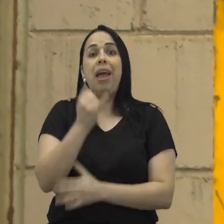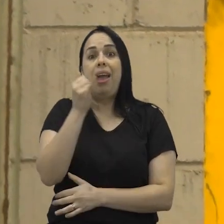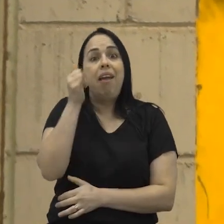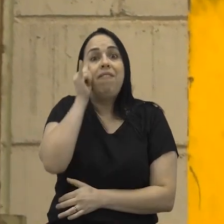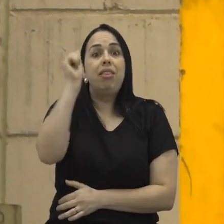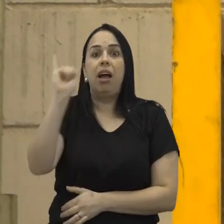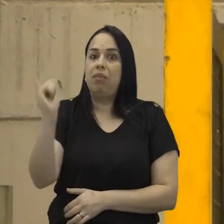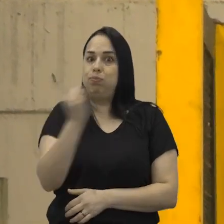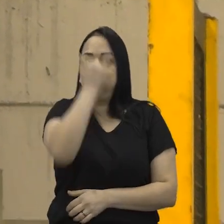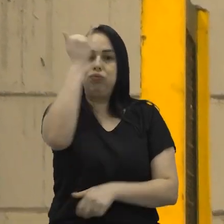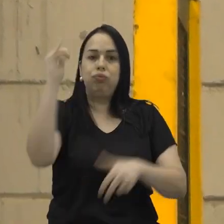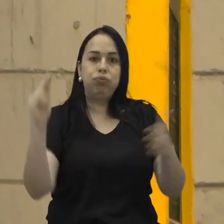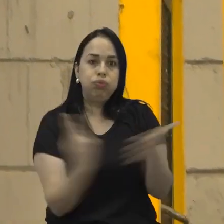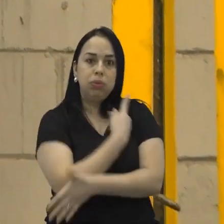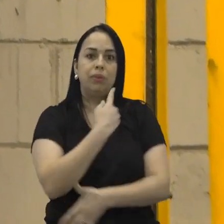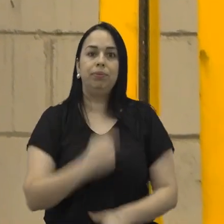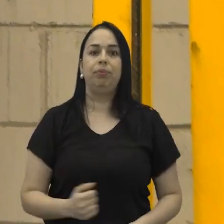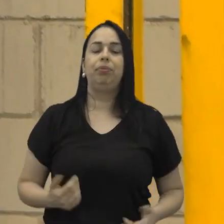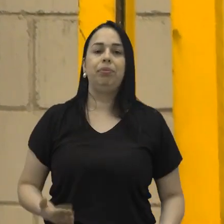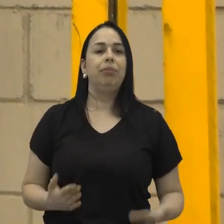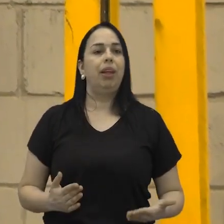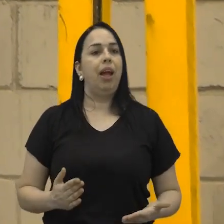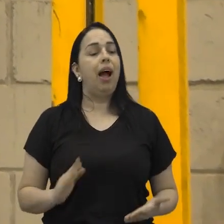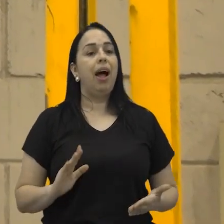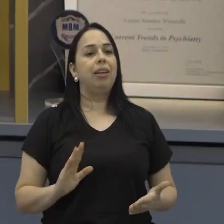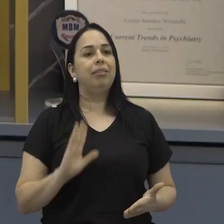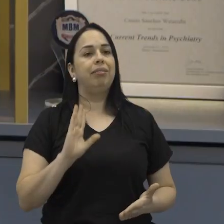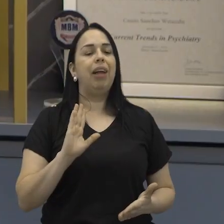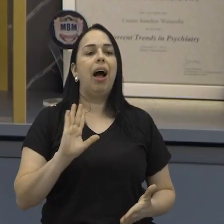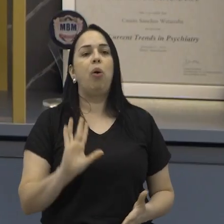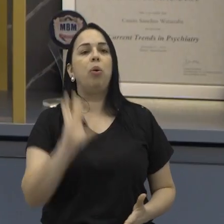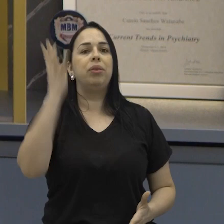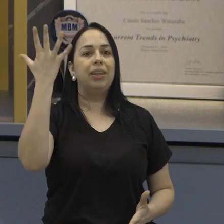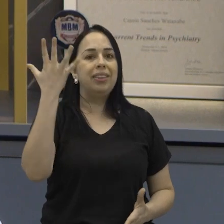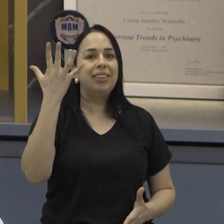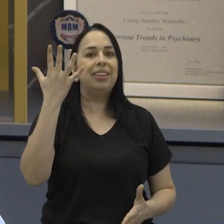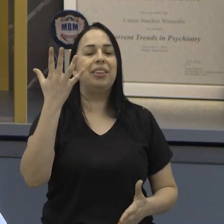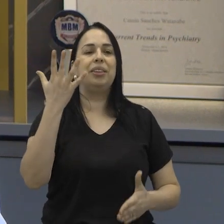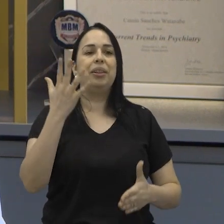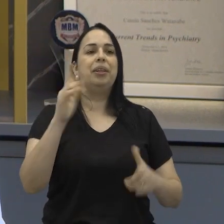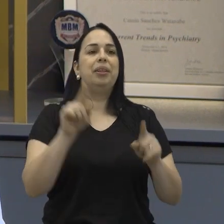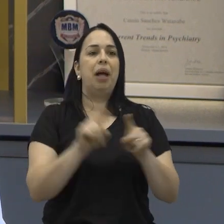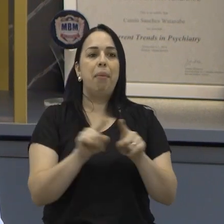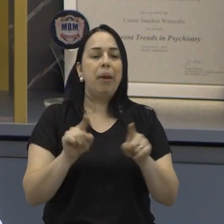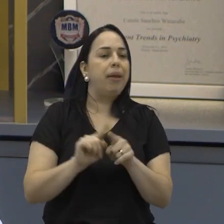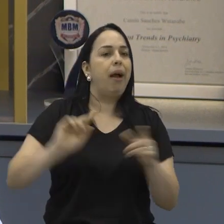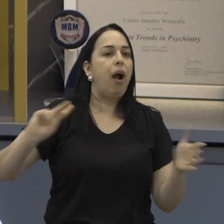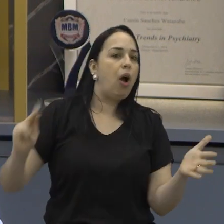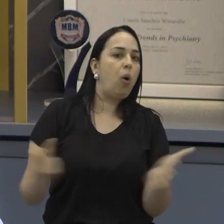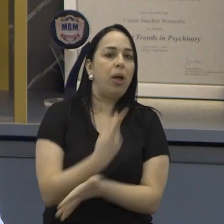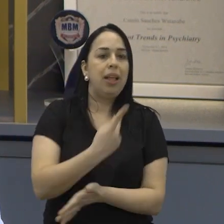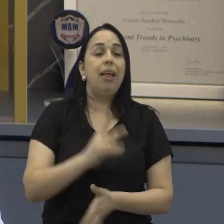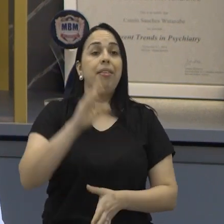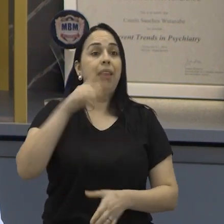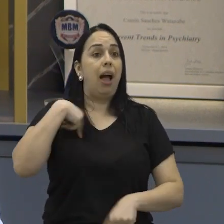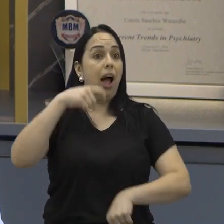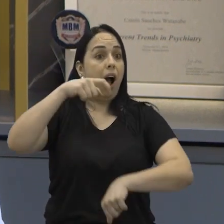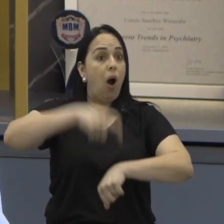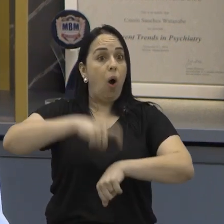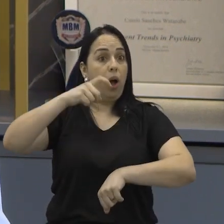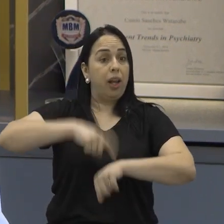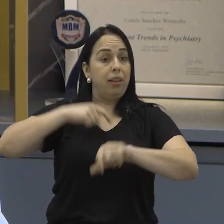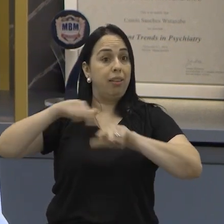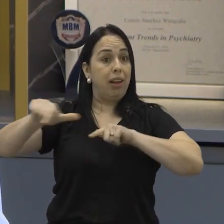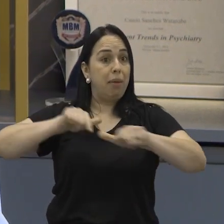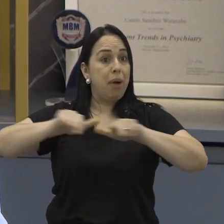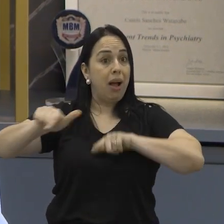para evitar os chamados acidentes de trabalho. Acidente de trabalho é toda lesão tecidual ou perturbação funcional